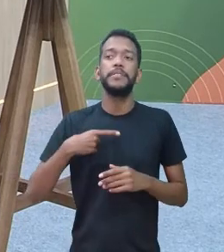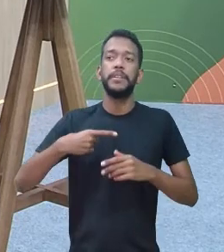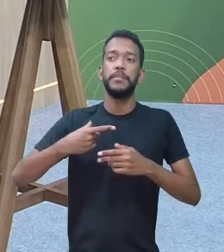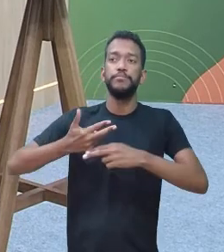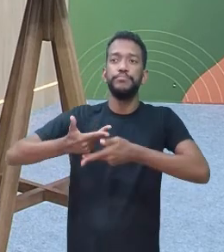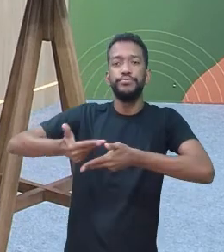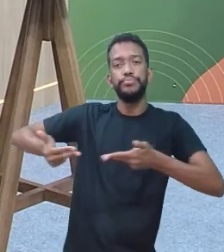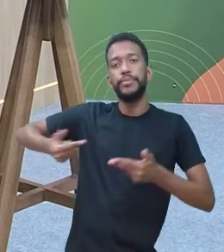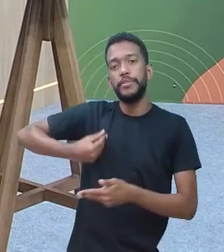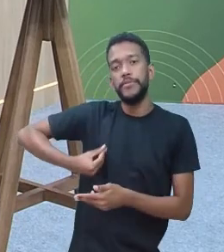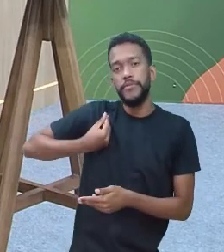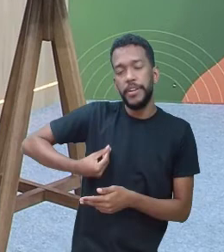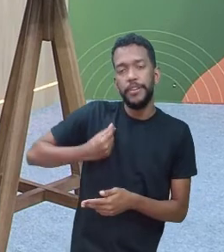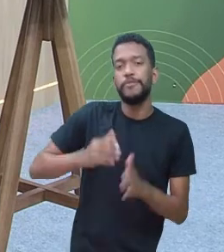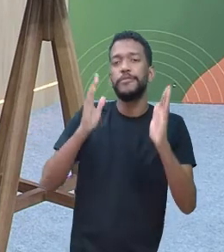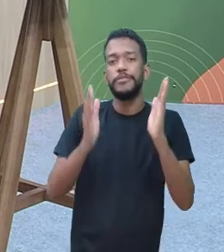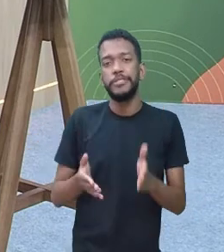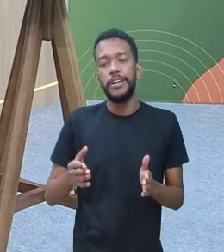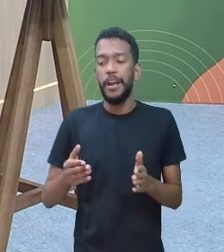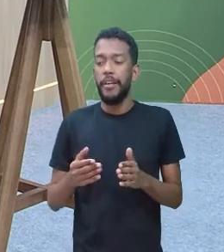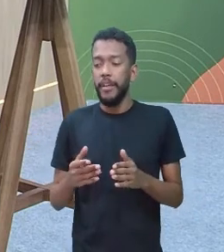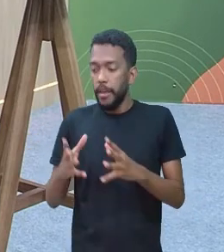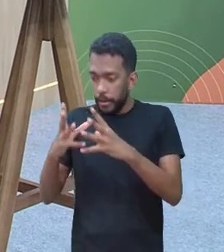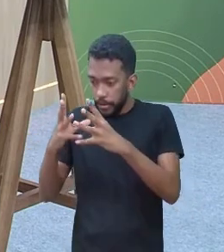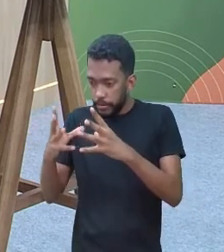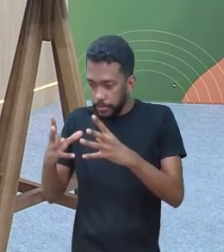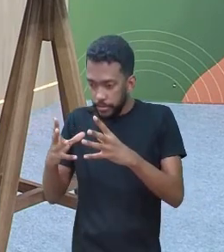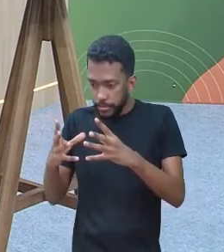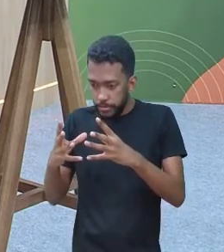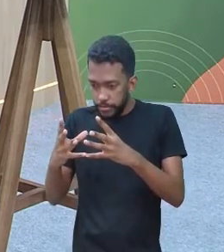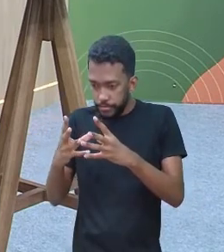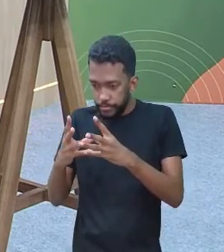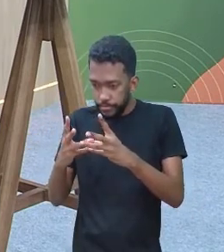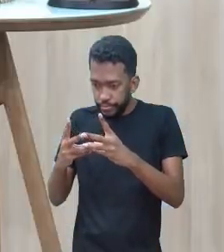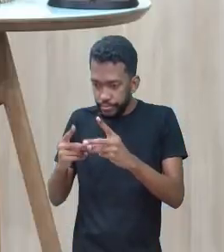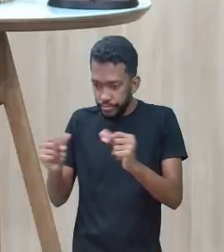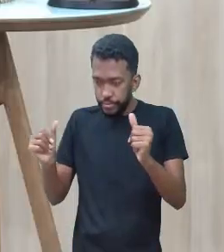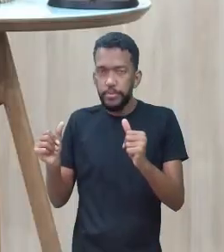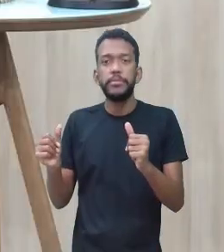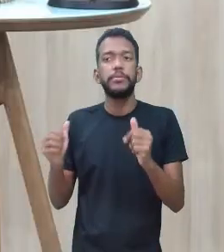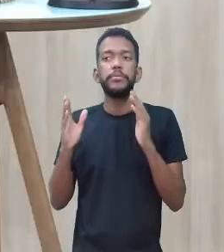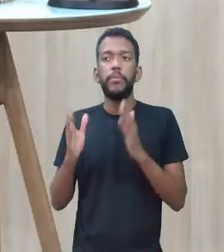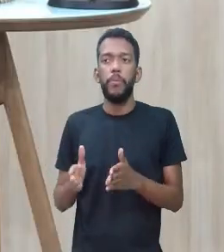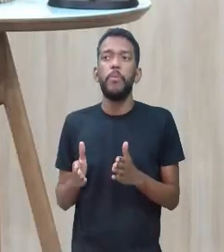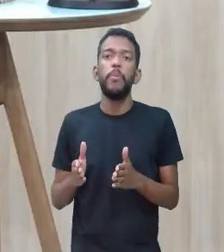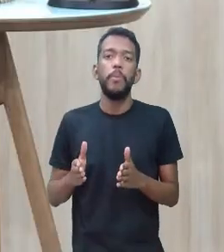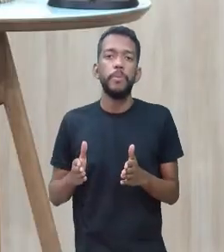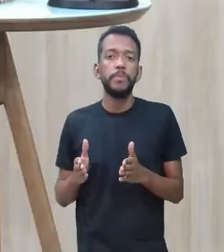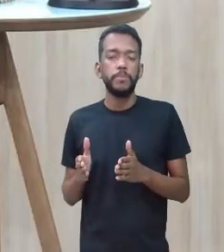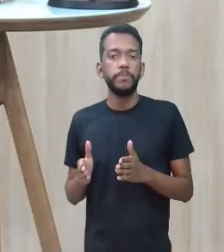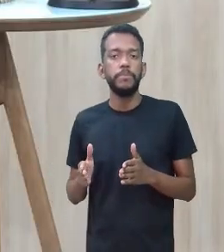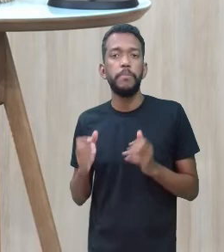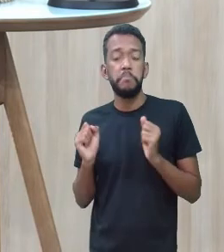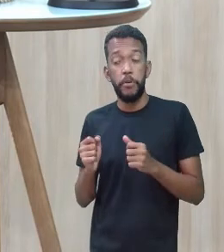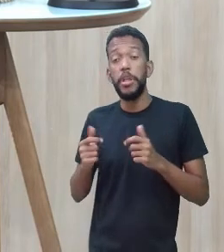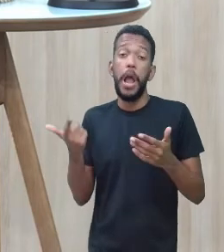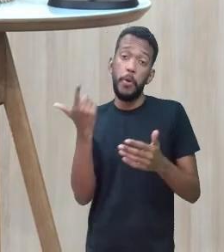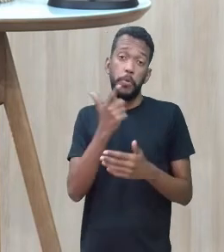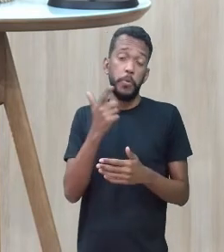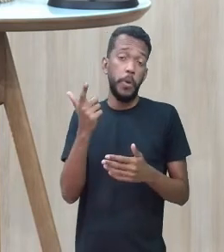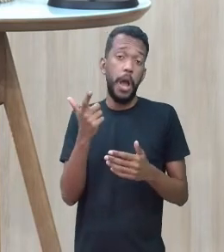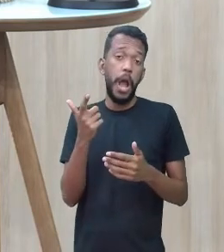vivo, como a extinção de um ser vivo interfere na cadeia alimentar? Vocês viram, uma superpopulação pode trazer grandes